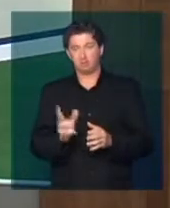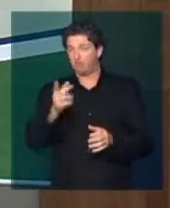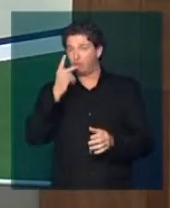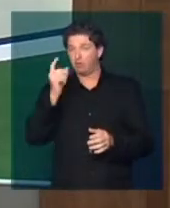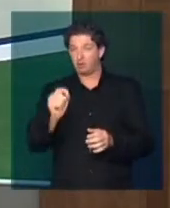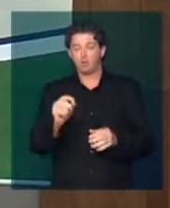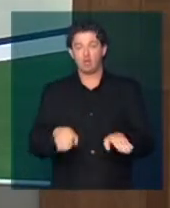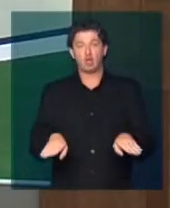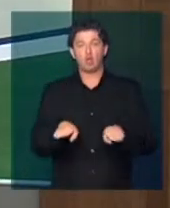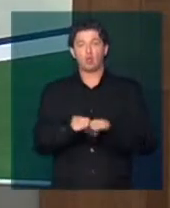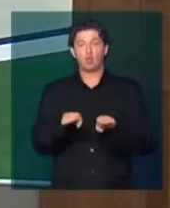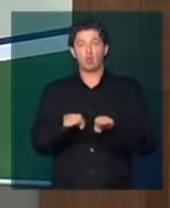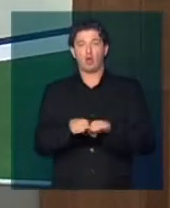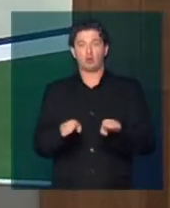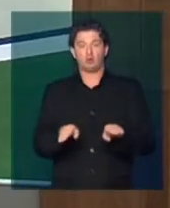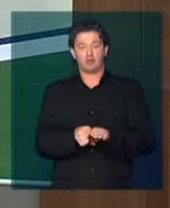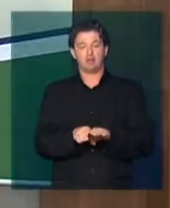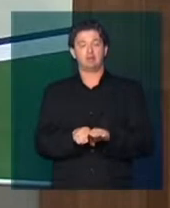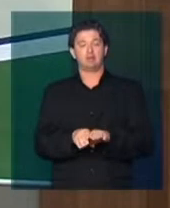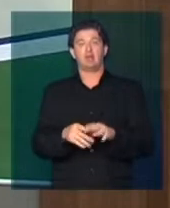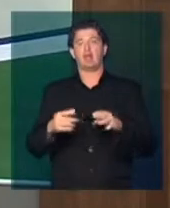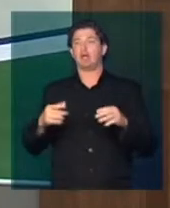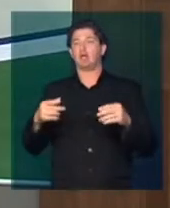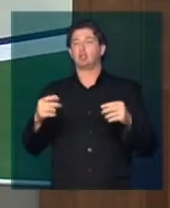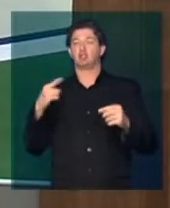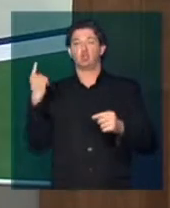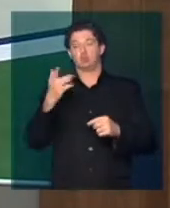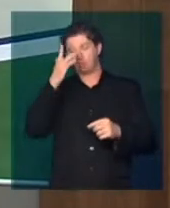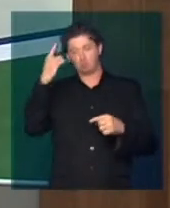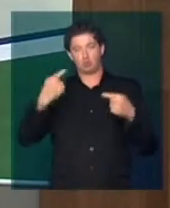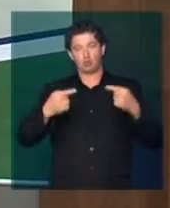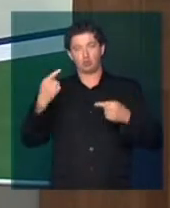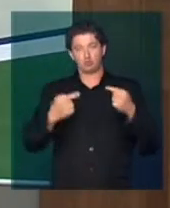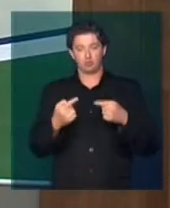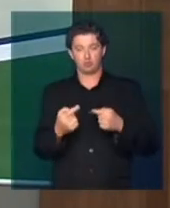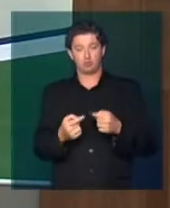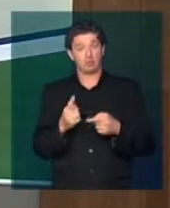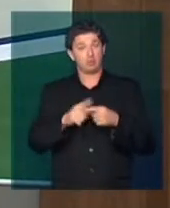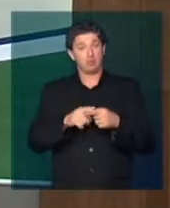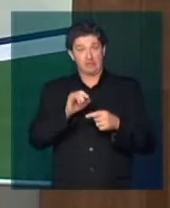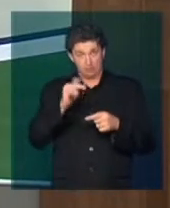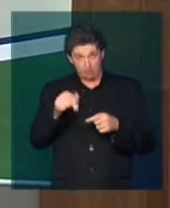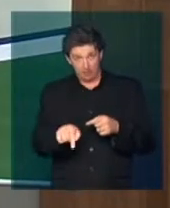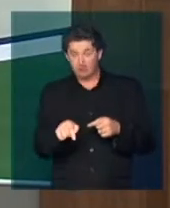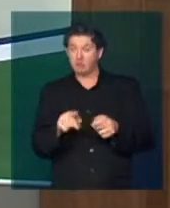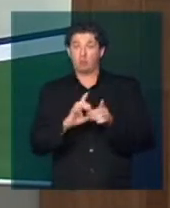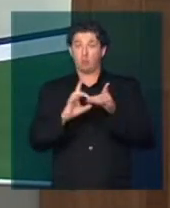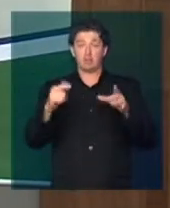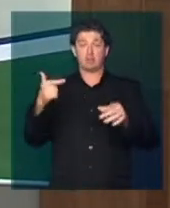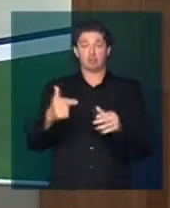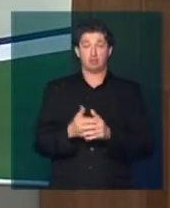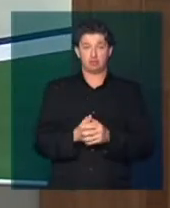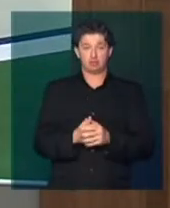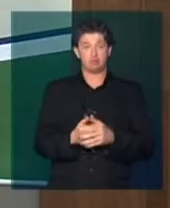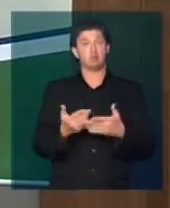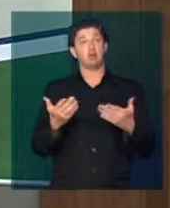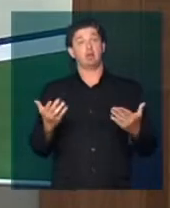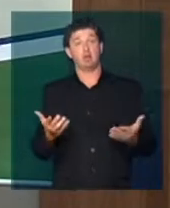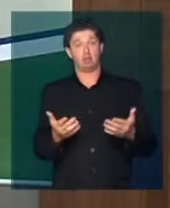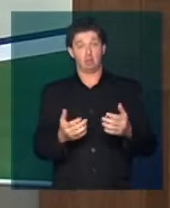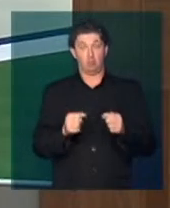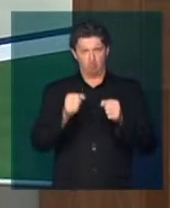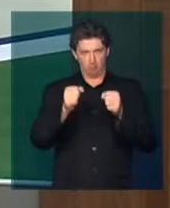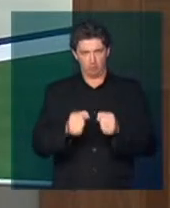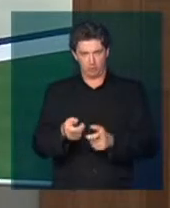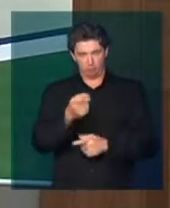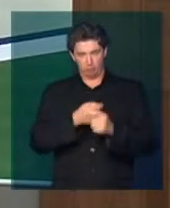pressupõe igualdade de condições entre os concorrentes. Senão, não há democracia verdadeira. E, quando o poder